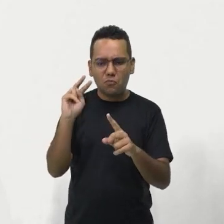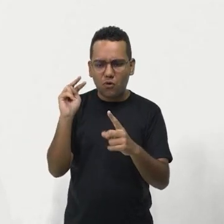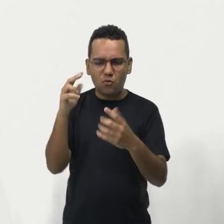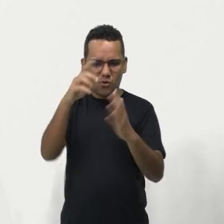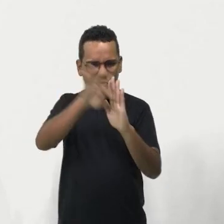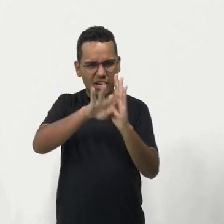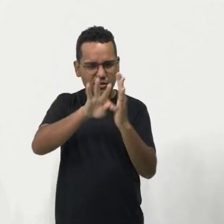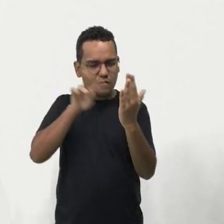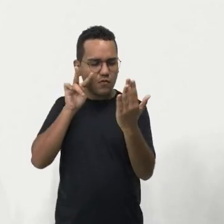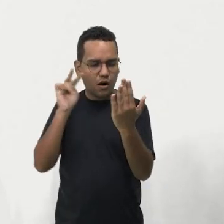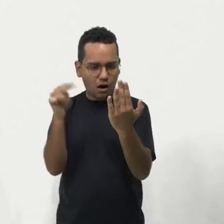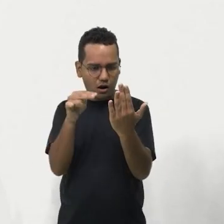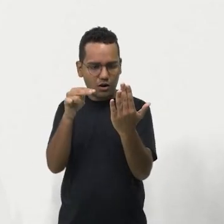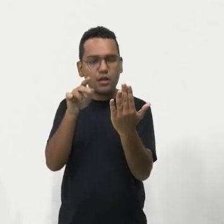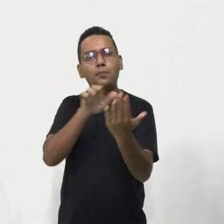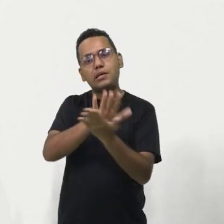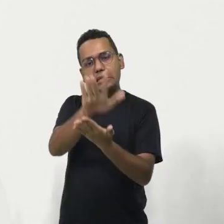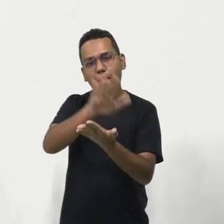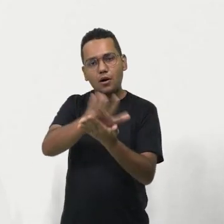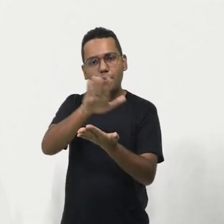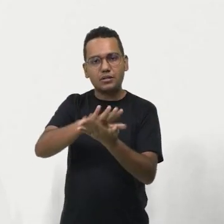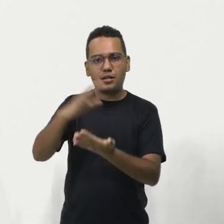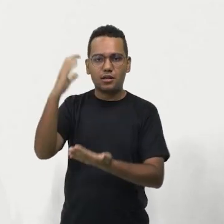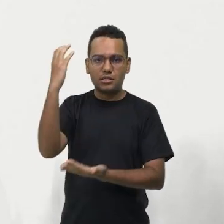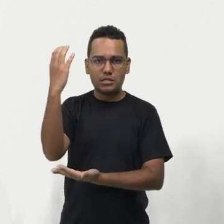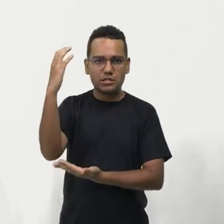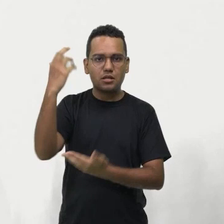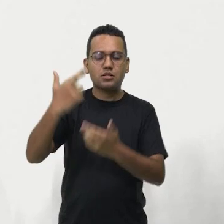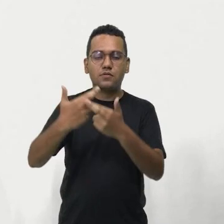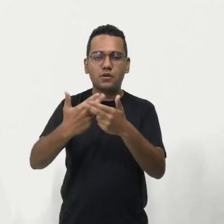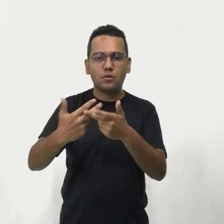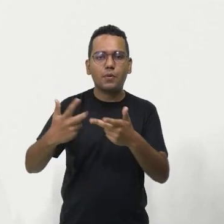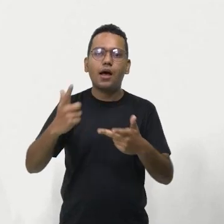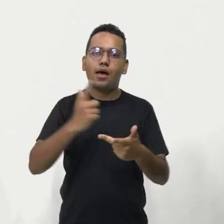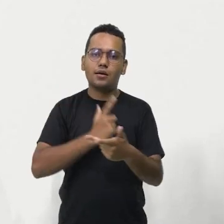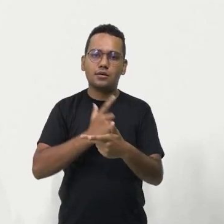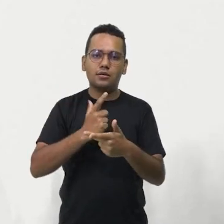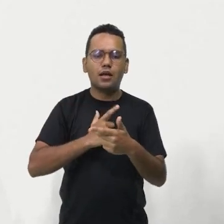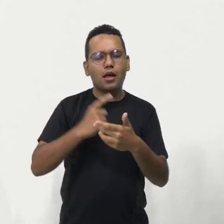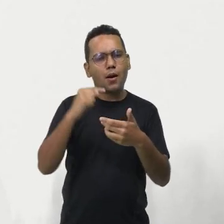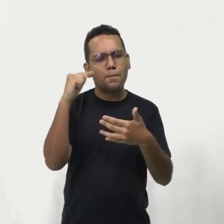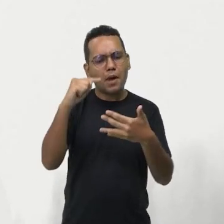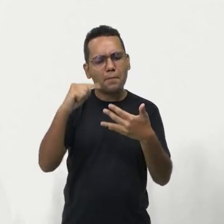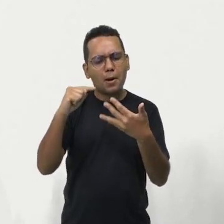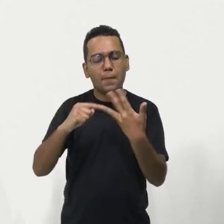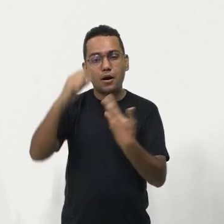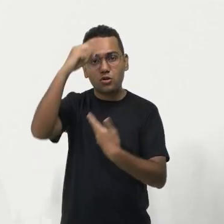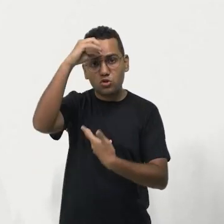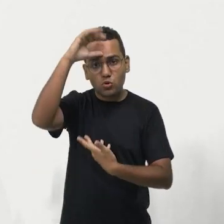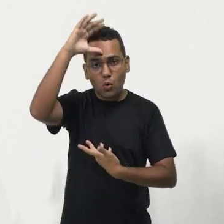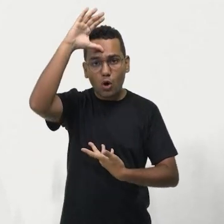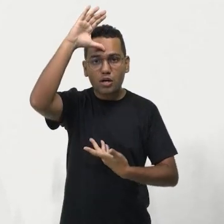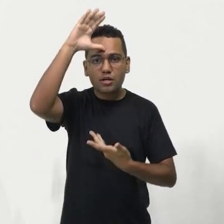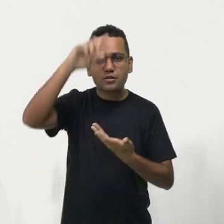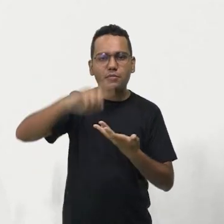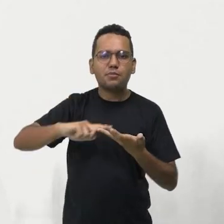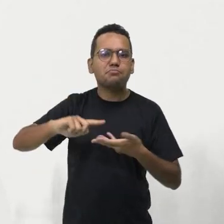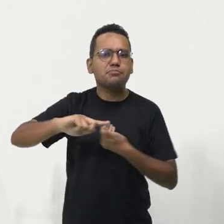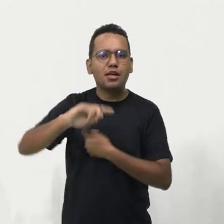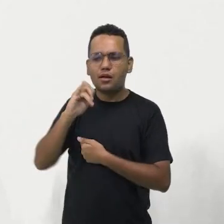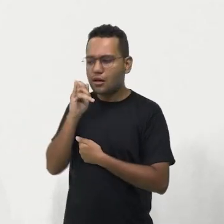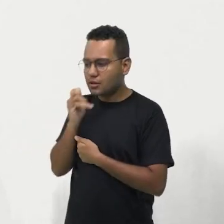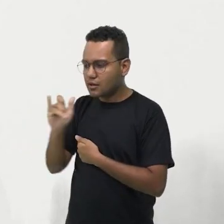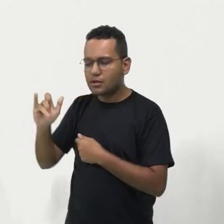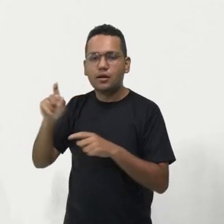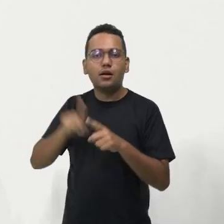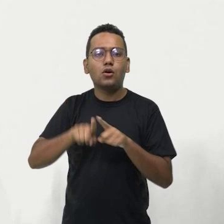um texto de divulgação científica, vai expor para a gente conhecimentos acerca exatamente da eletricidade,